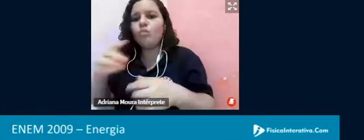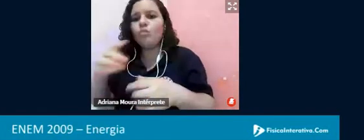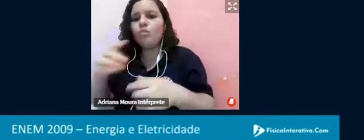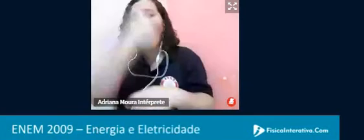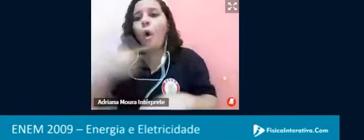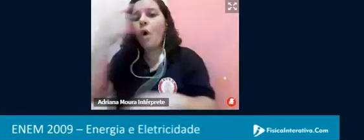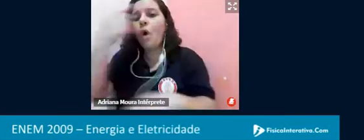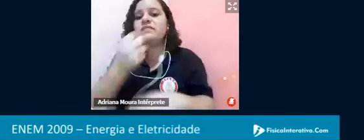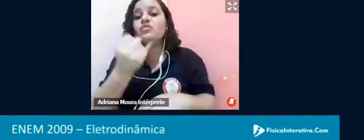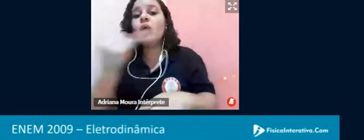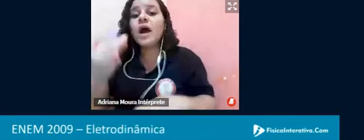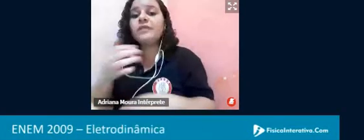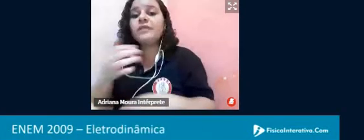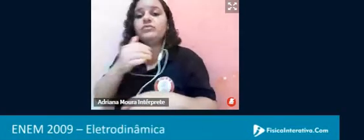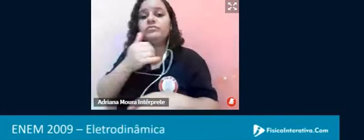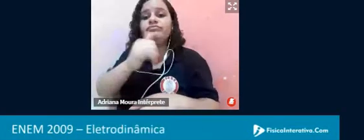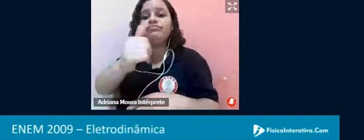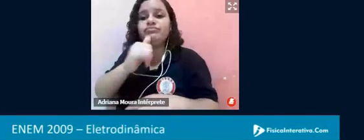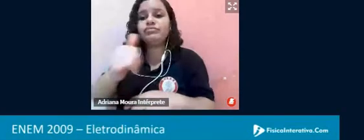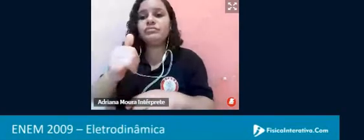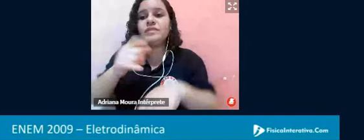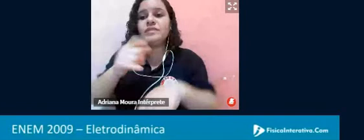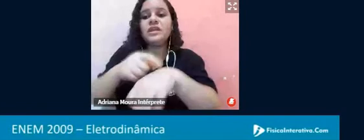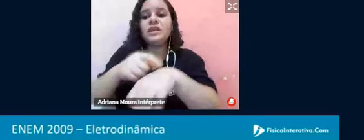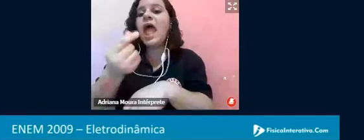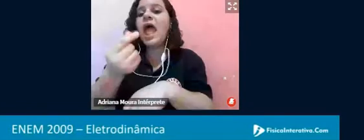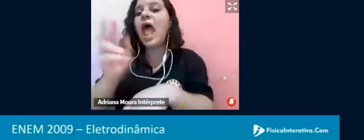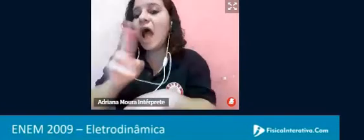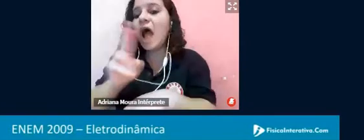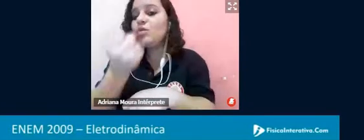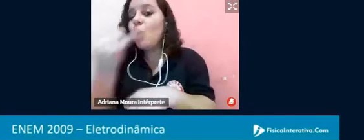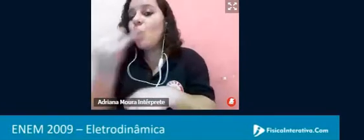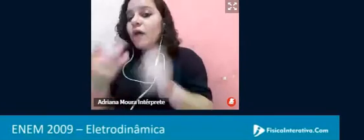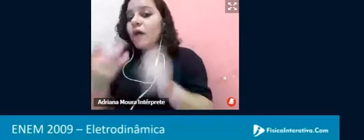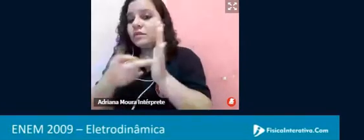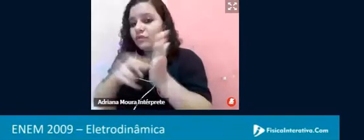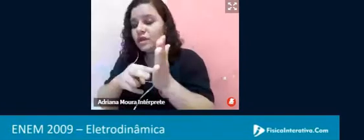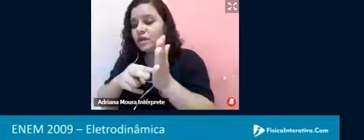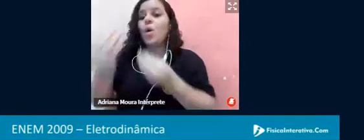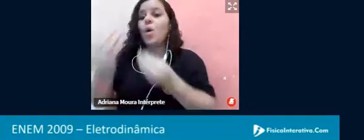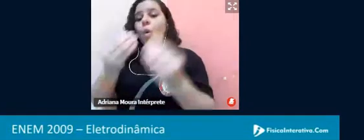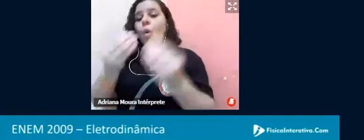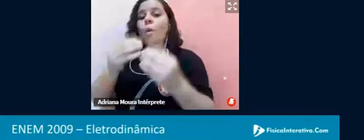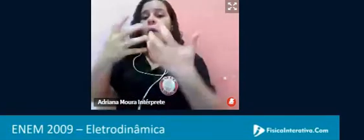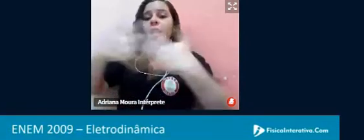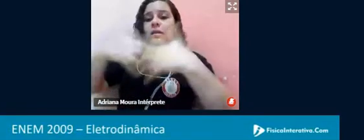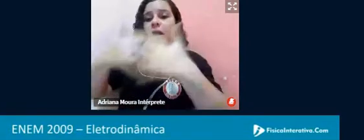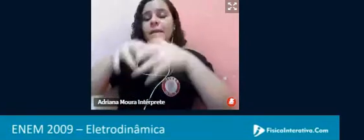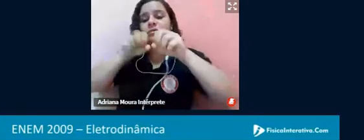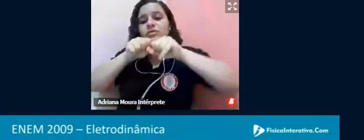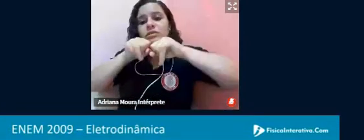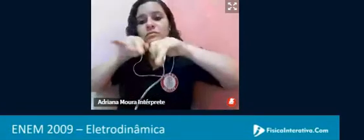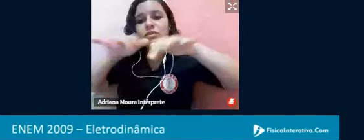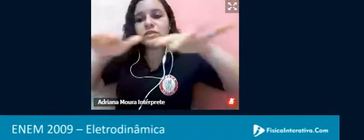reais. Vai mostrar como configura, né, a distribuição de equipamentos em